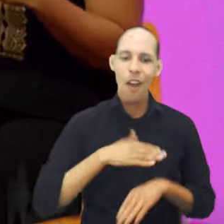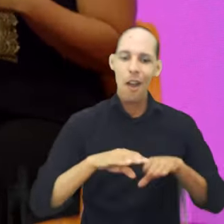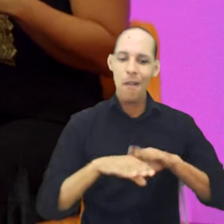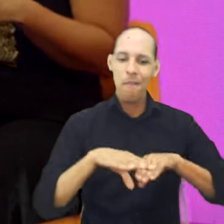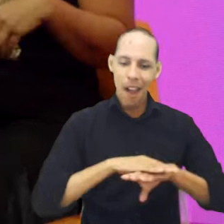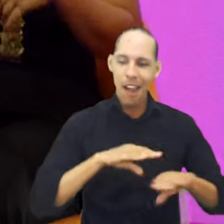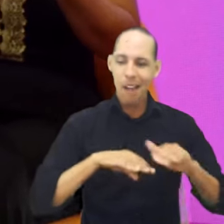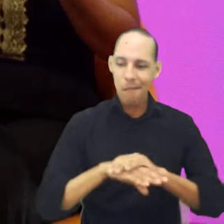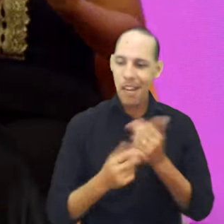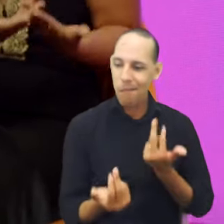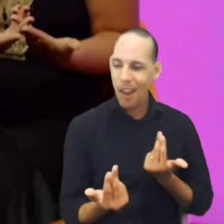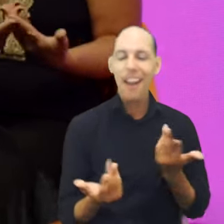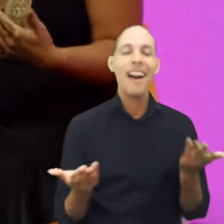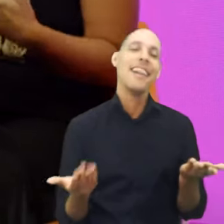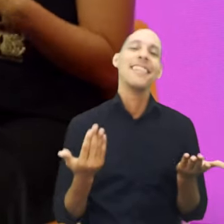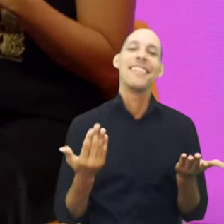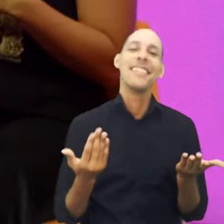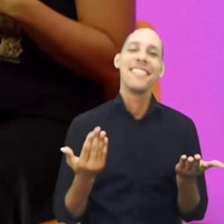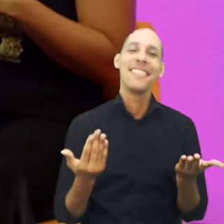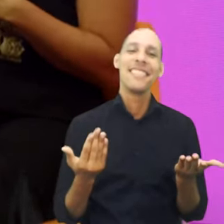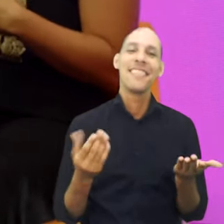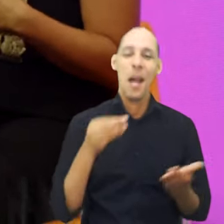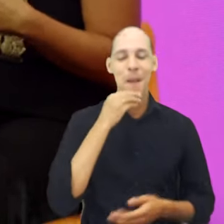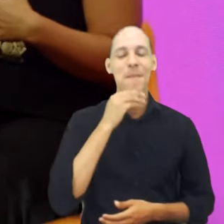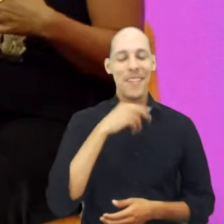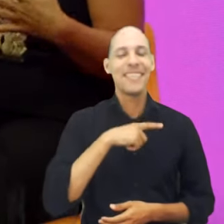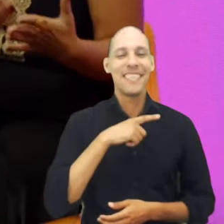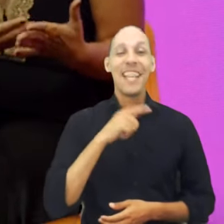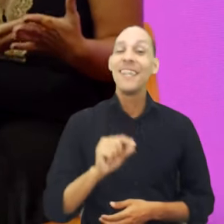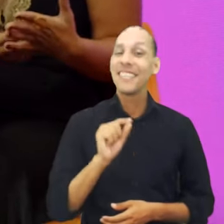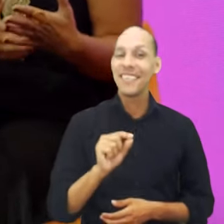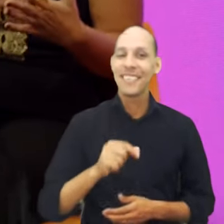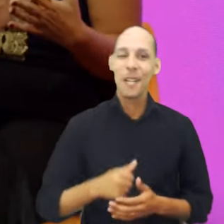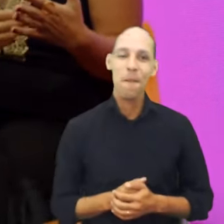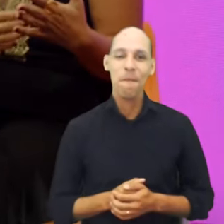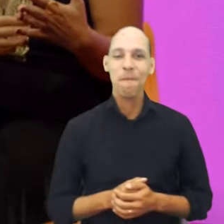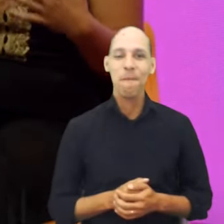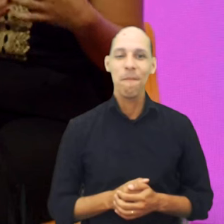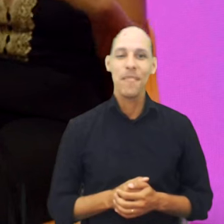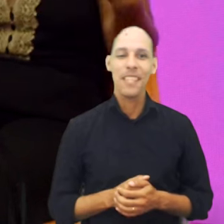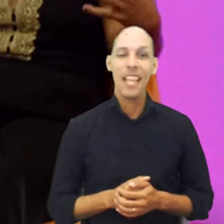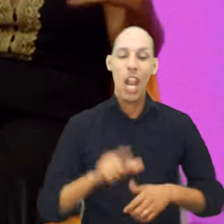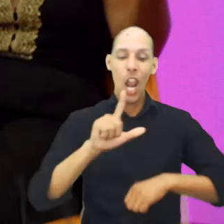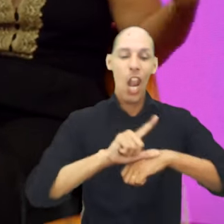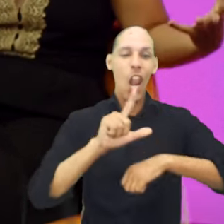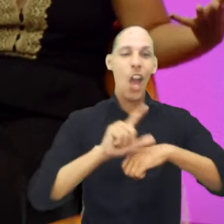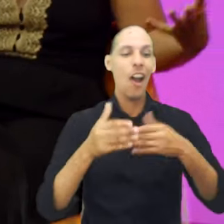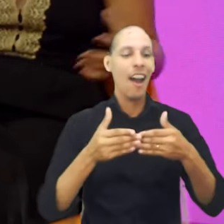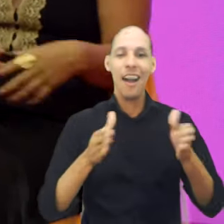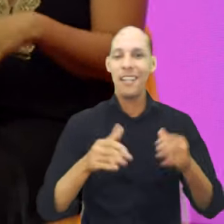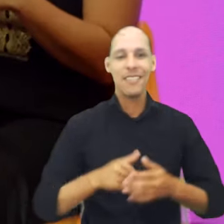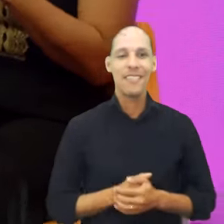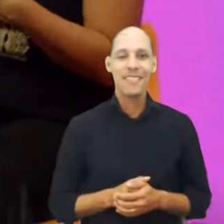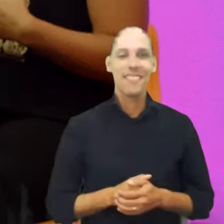eu. Falei, e aí surgiu, aí foi sim a oportunidade que surgiu de abrir uma loja, um espaço